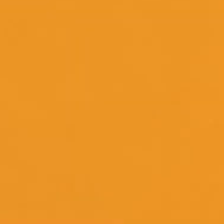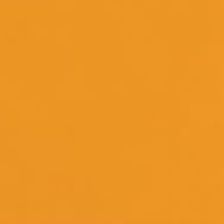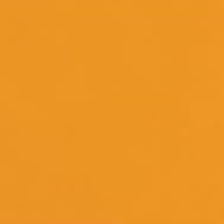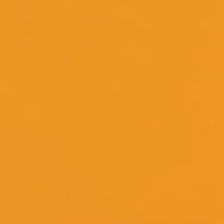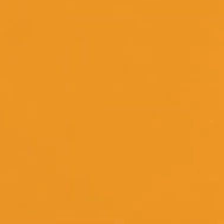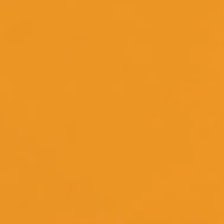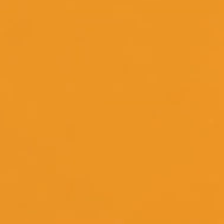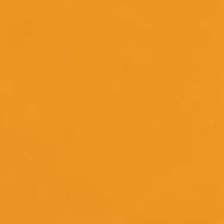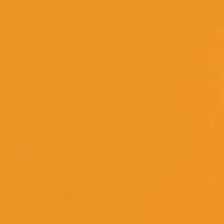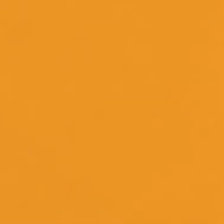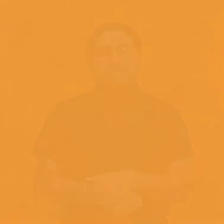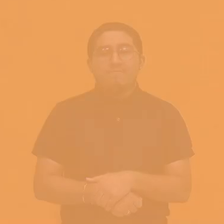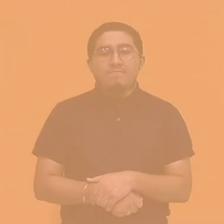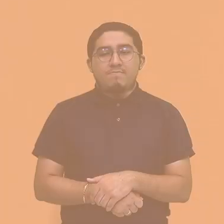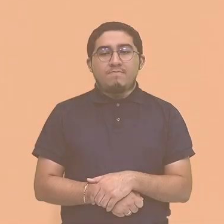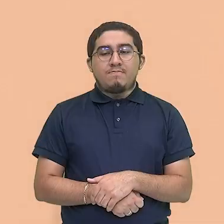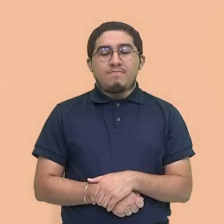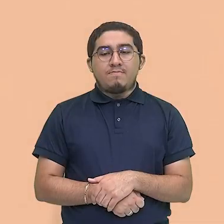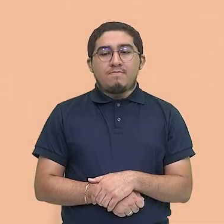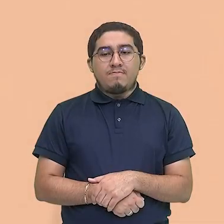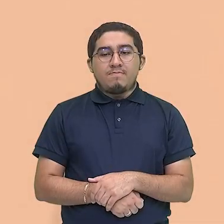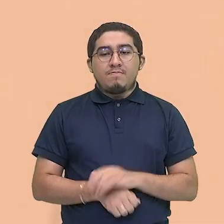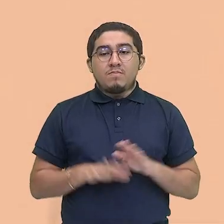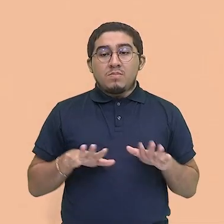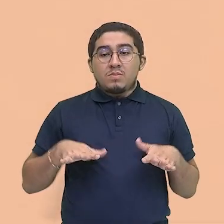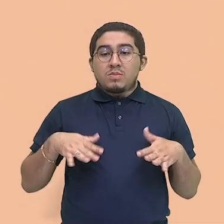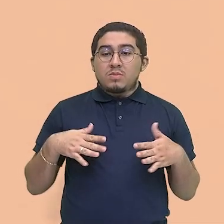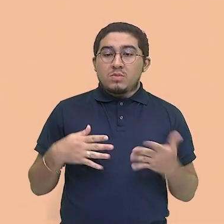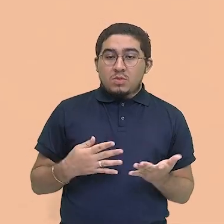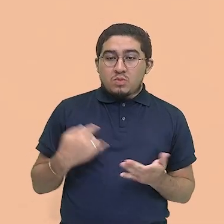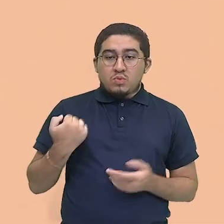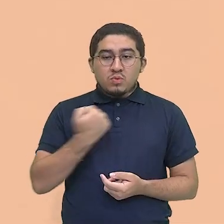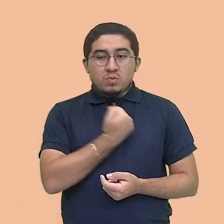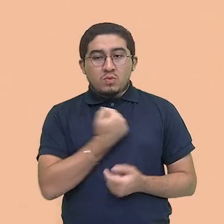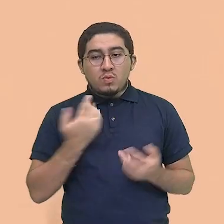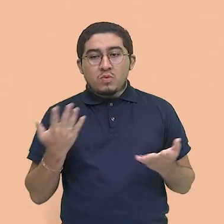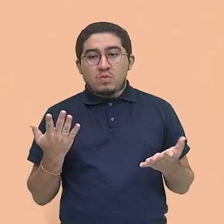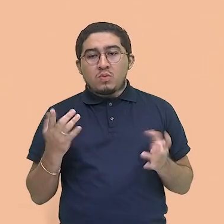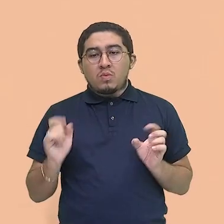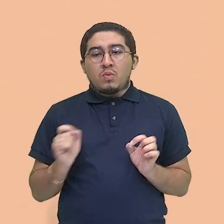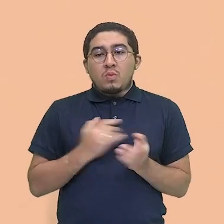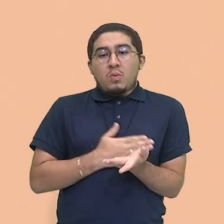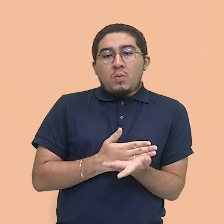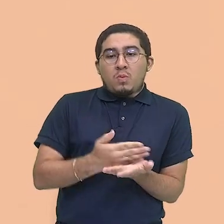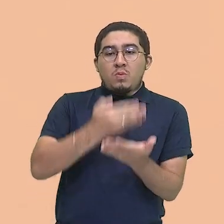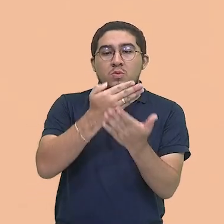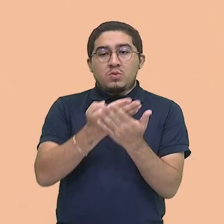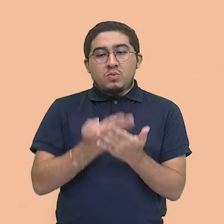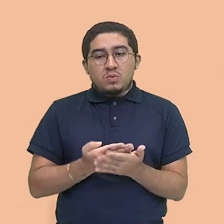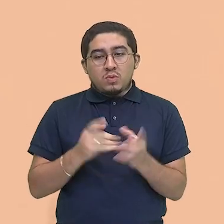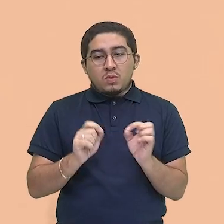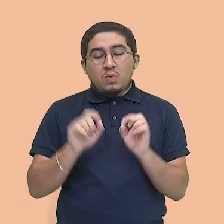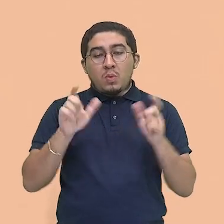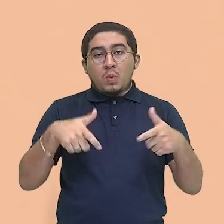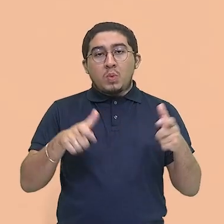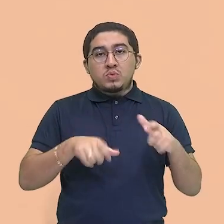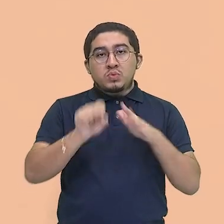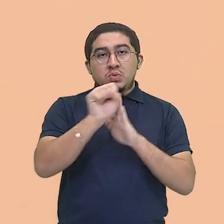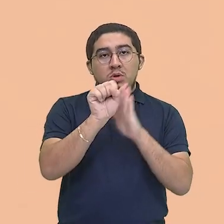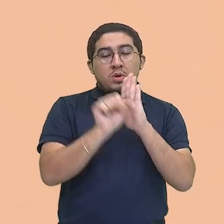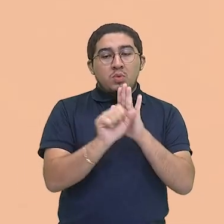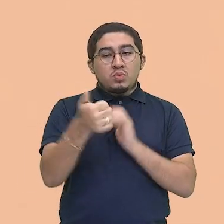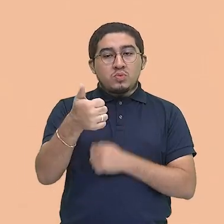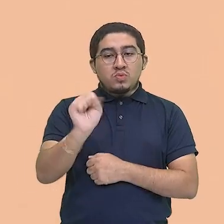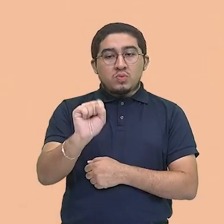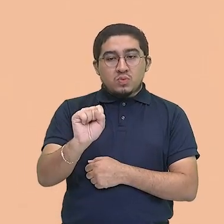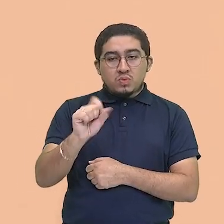Muito bem. Então, nós estamos no século XVIII, não é isso? E é o século que